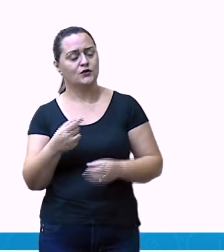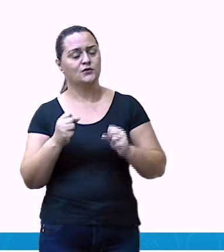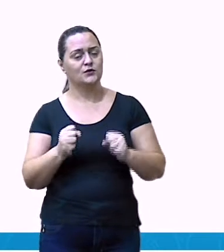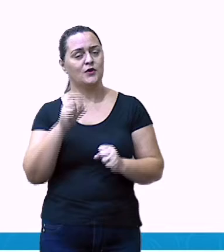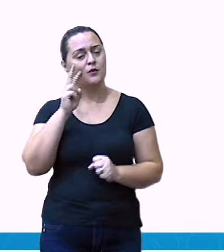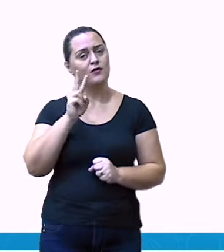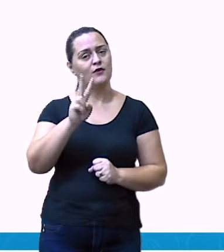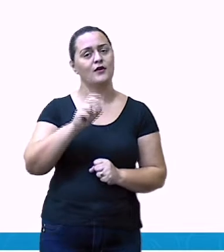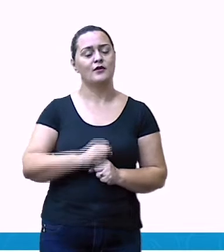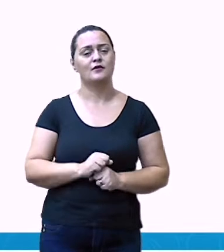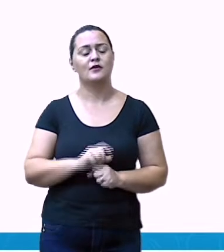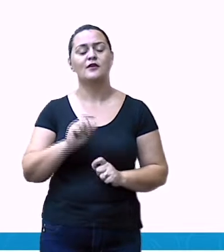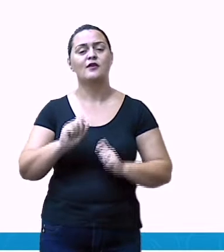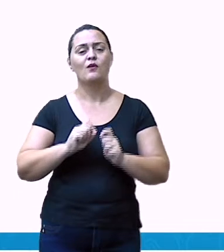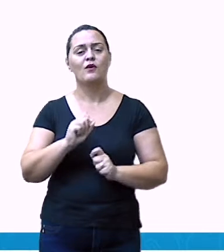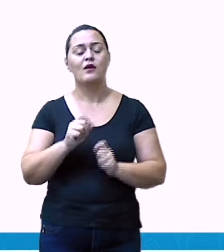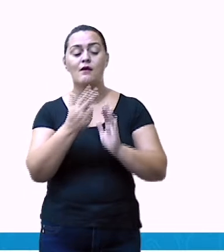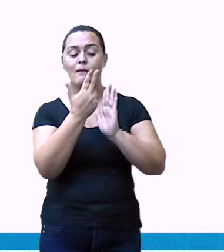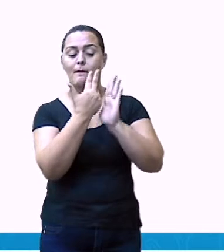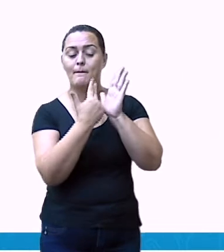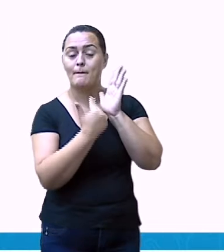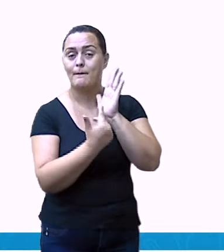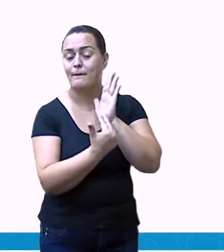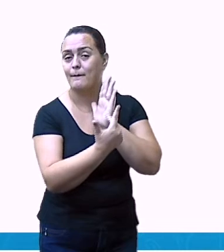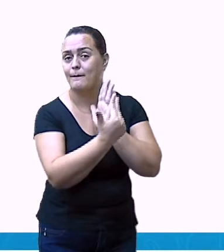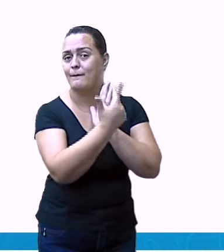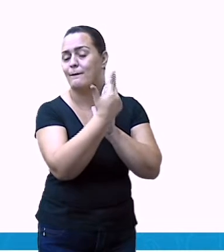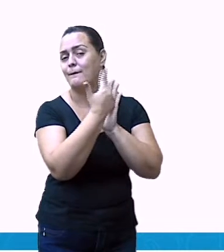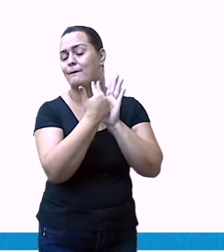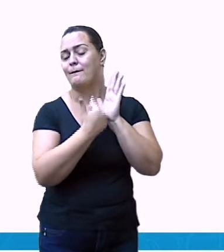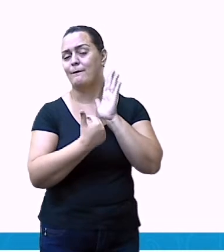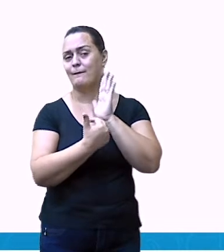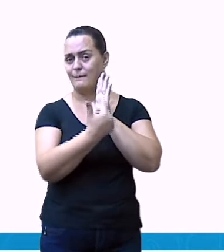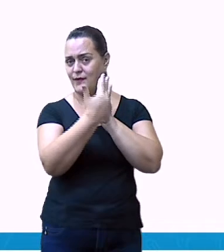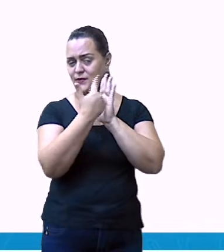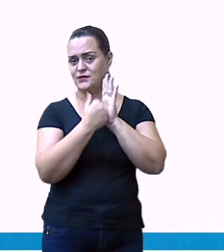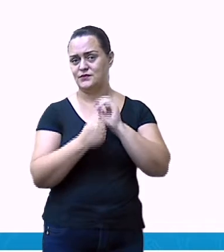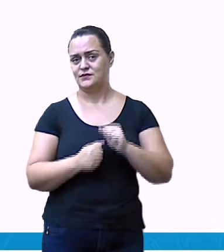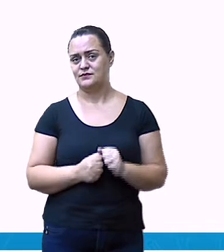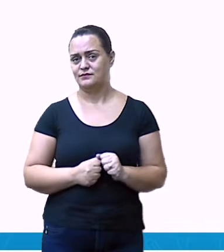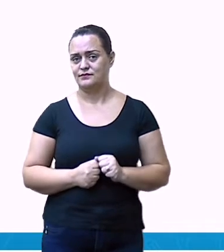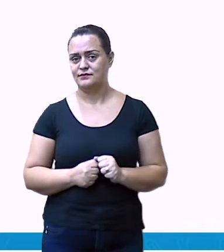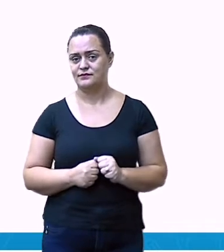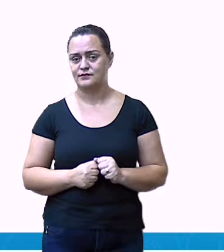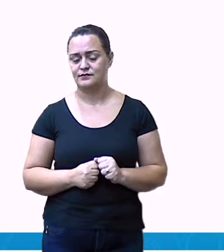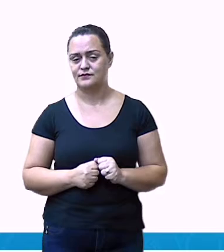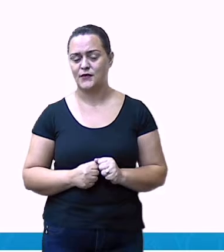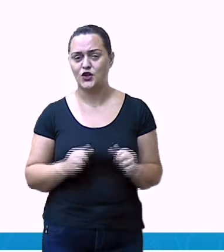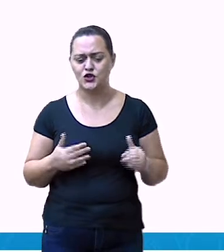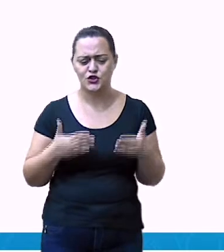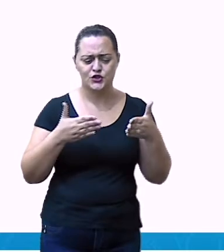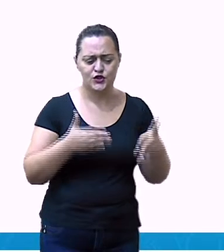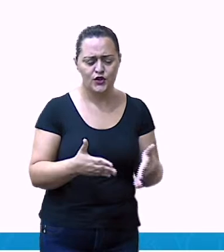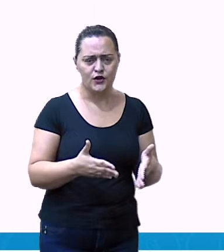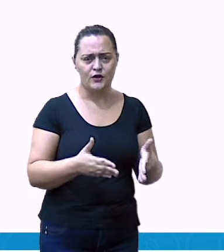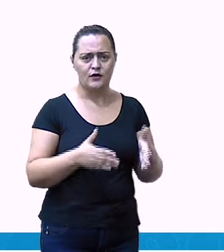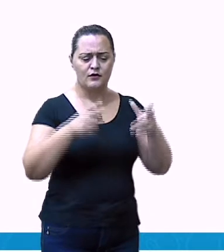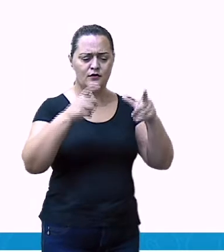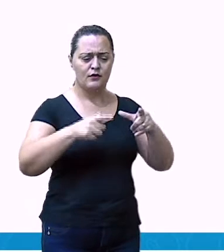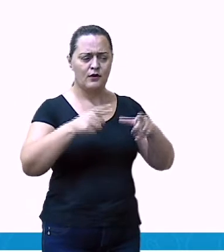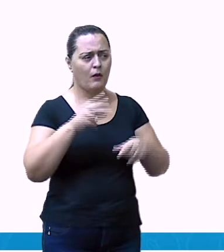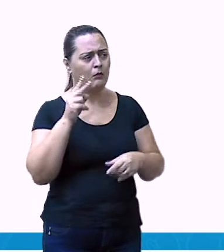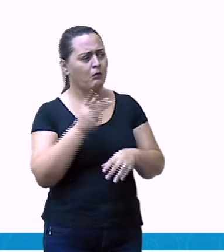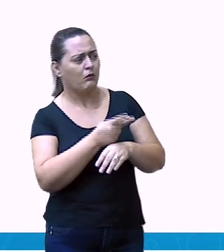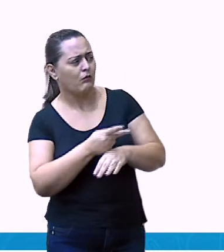pequena imagem, se tem sinal, né, no nosso telefone, nós conseguimos ver este outro símbolo aqui, o